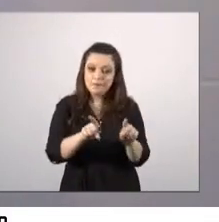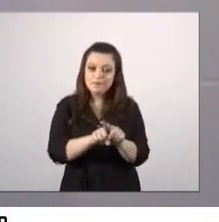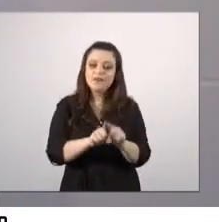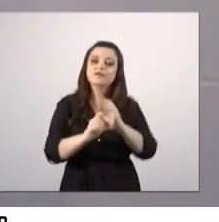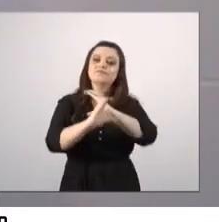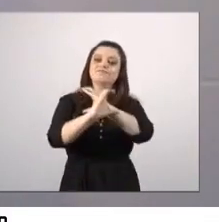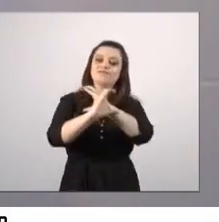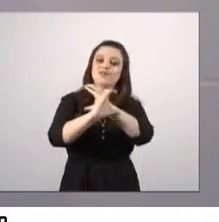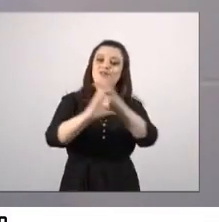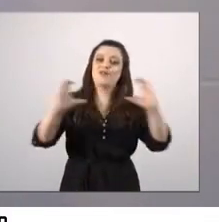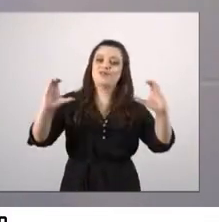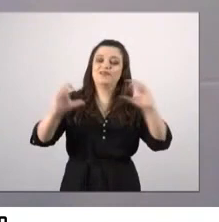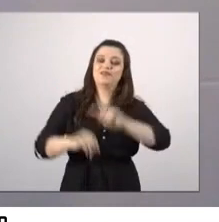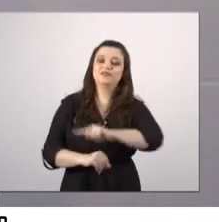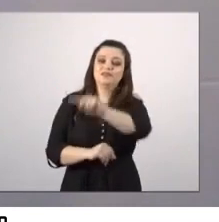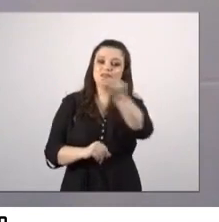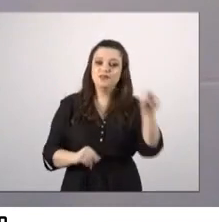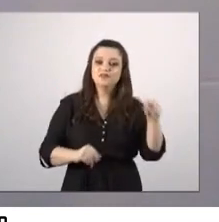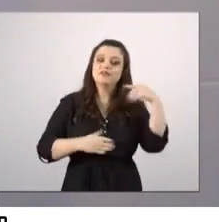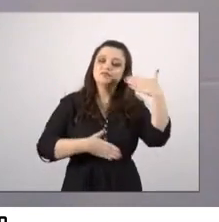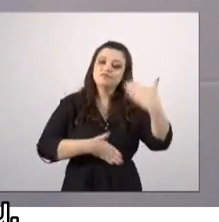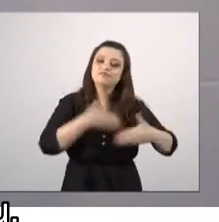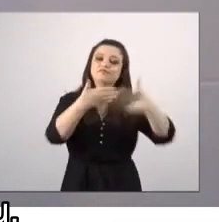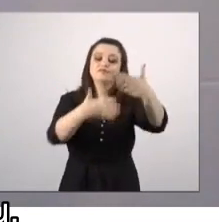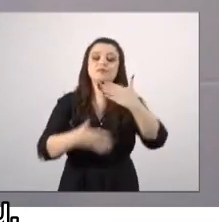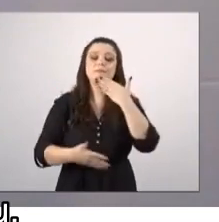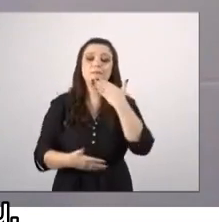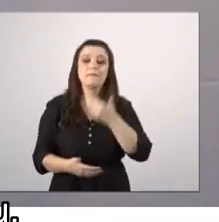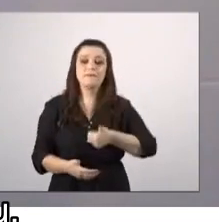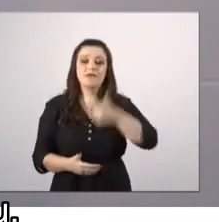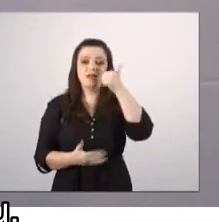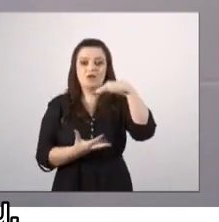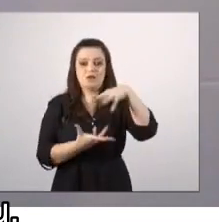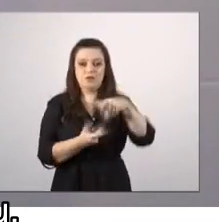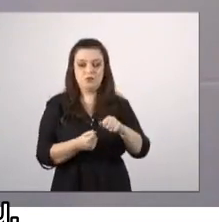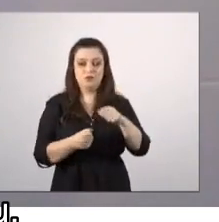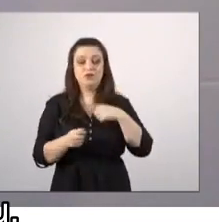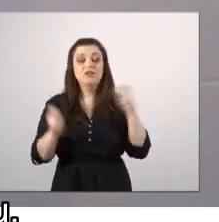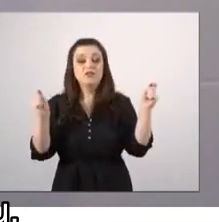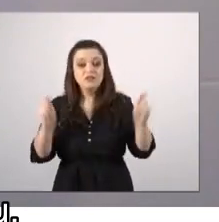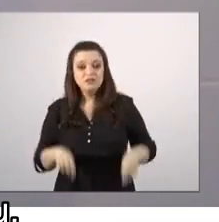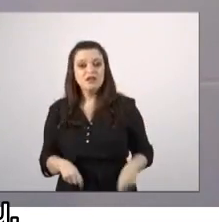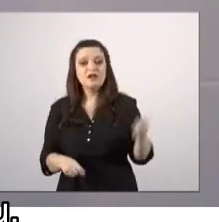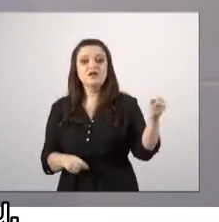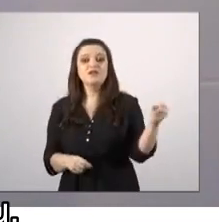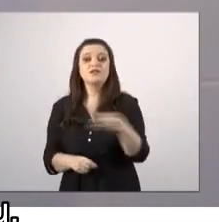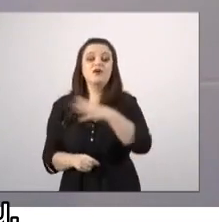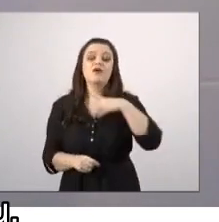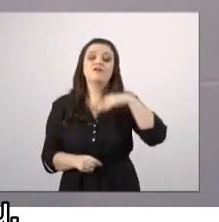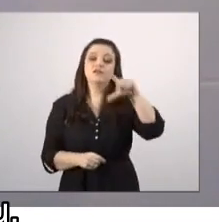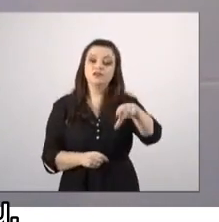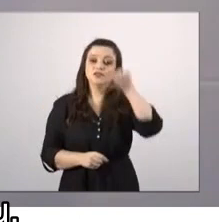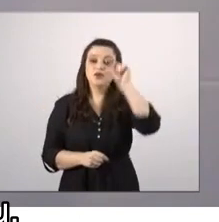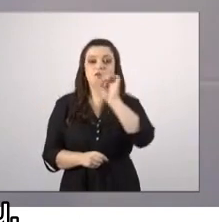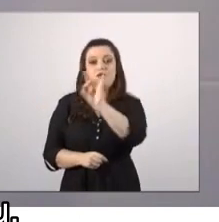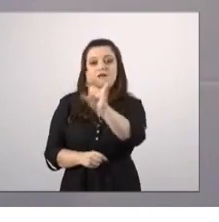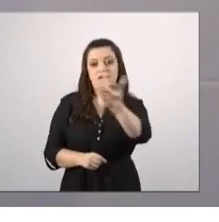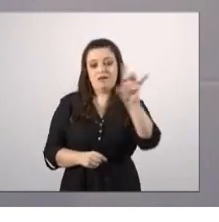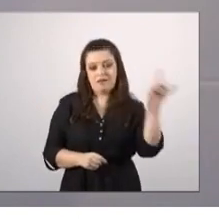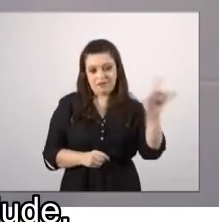nossa confiança na construção de um mundo melhor, a partir de novas escolhas que serão feitas por cada um de